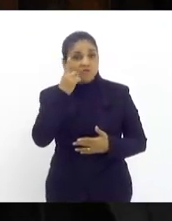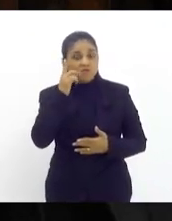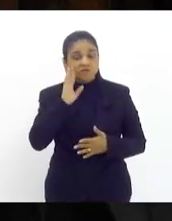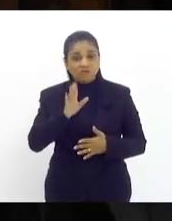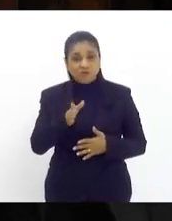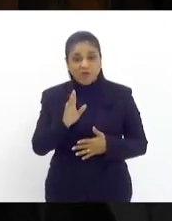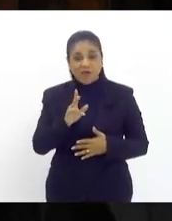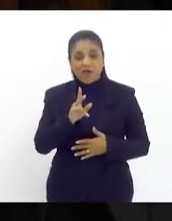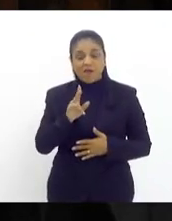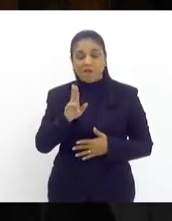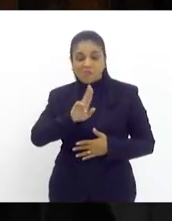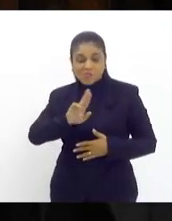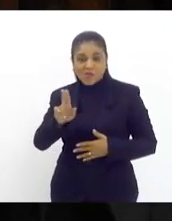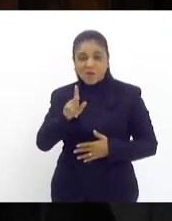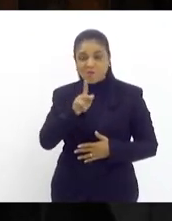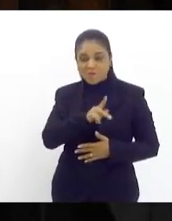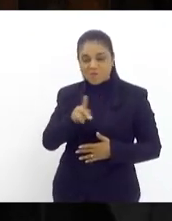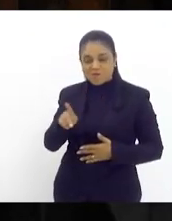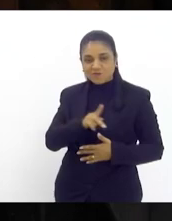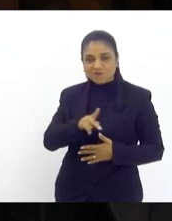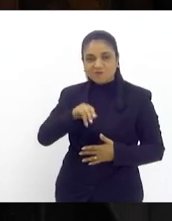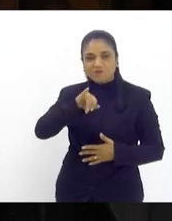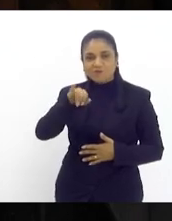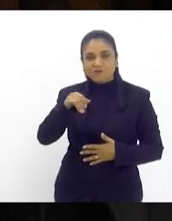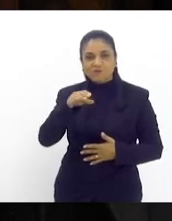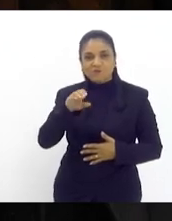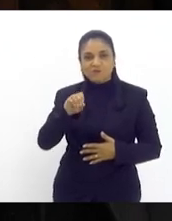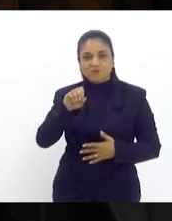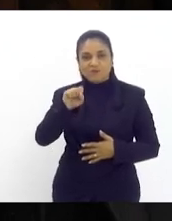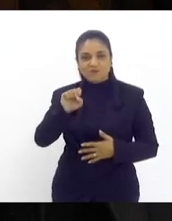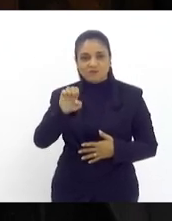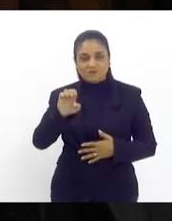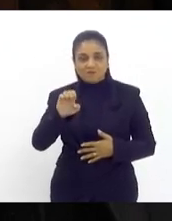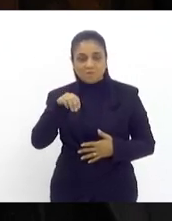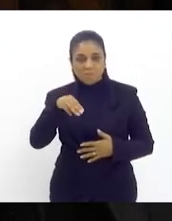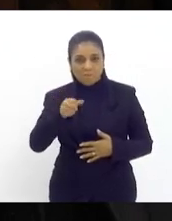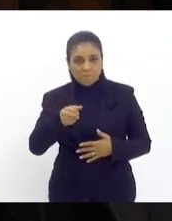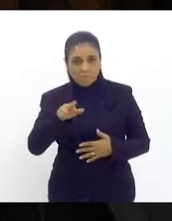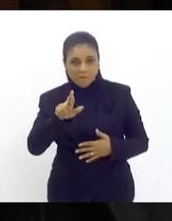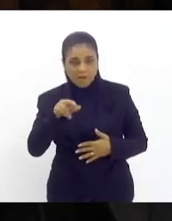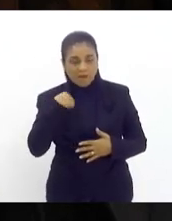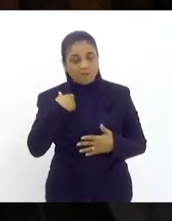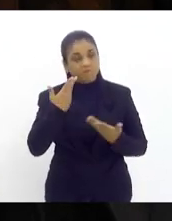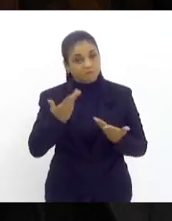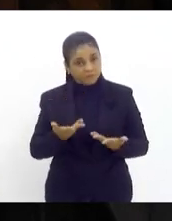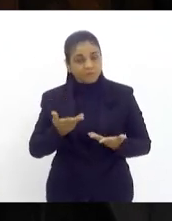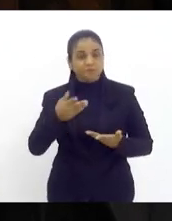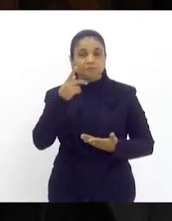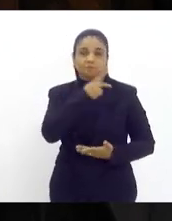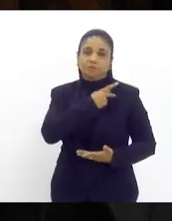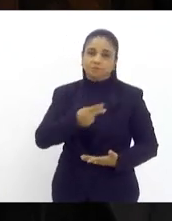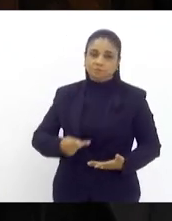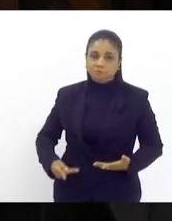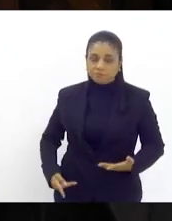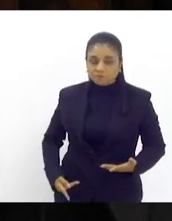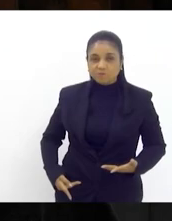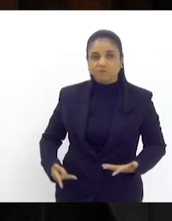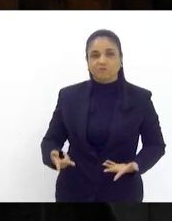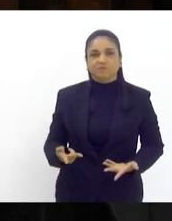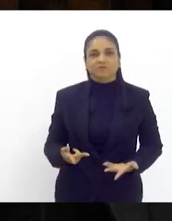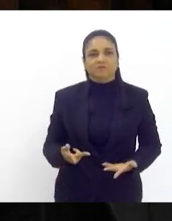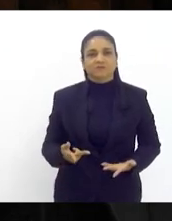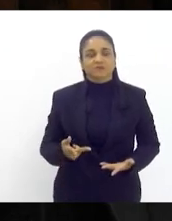Professor Josemar dito isso senhora presidente que a matéria